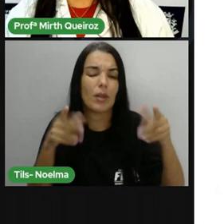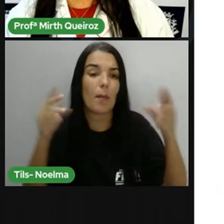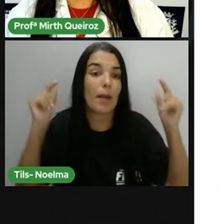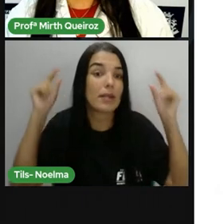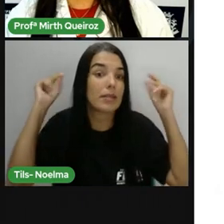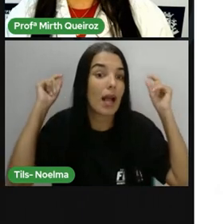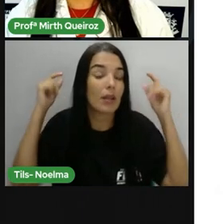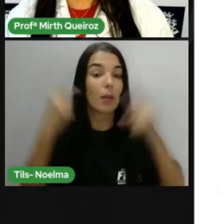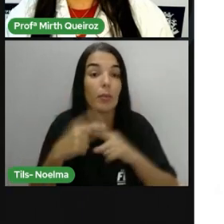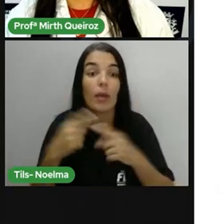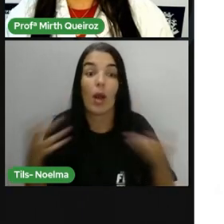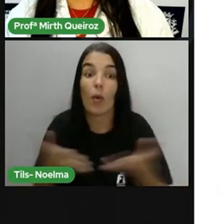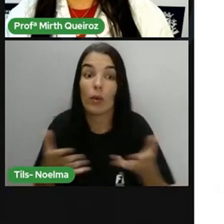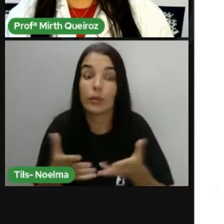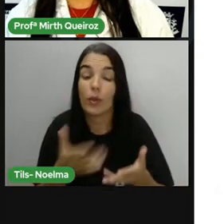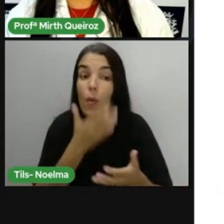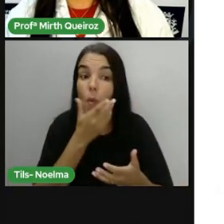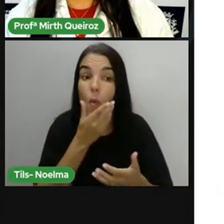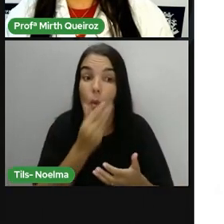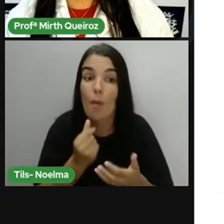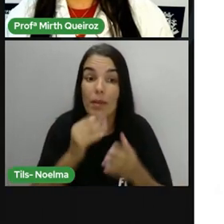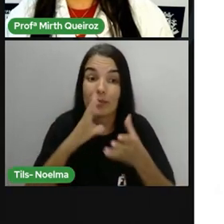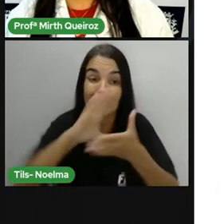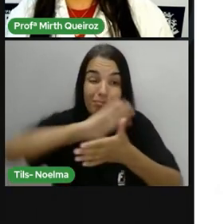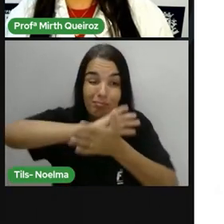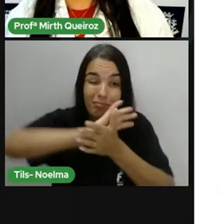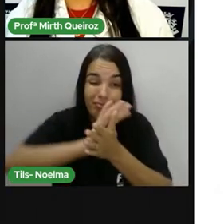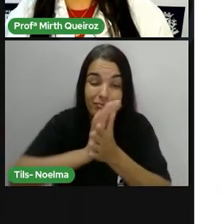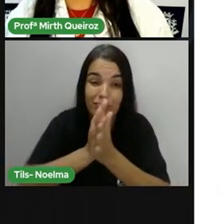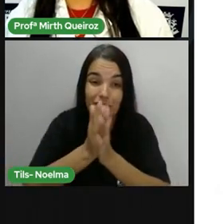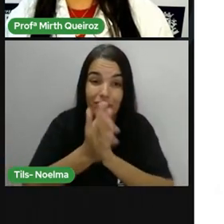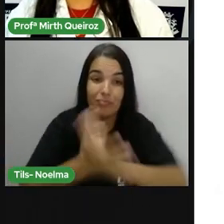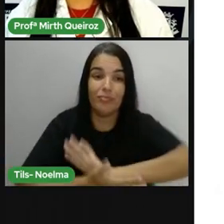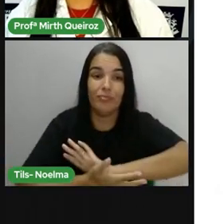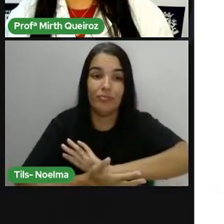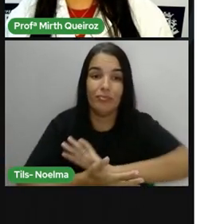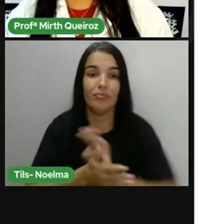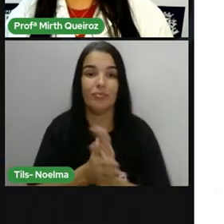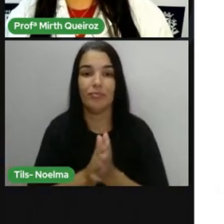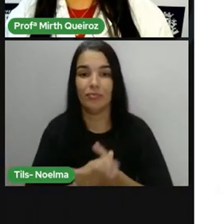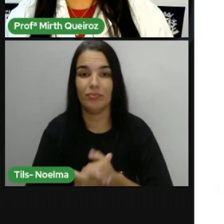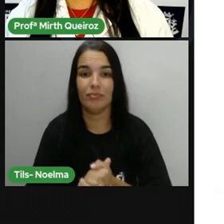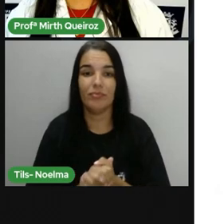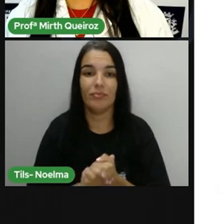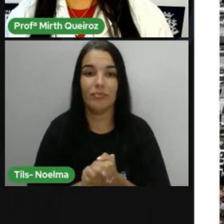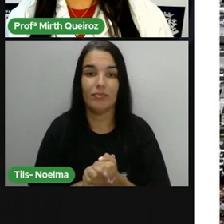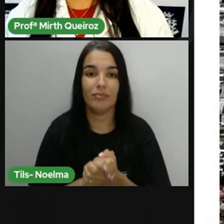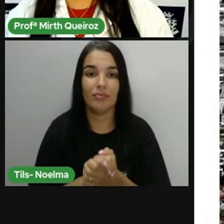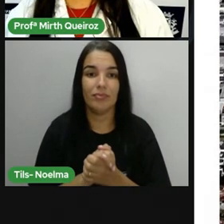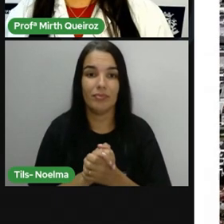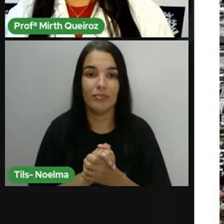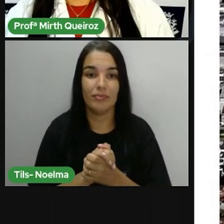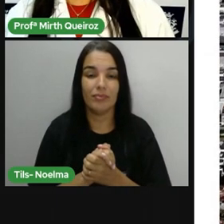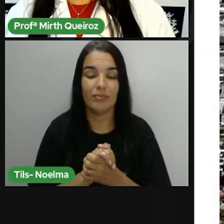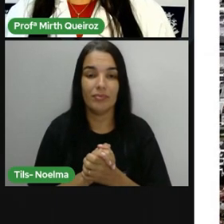intervenções humanas. Temos aí a Lagoa do Prato Raso aí na imagem.